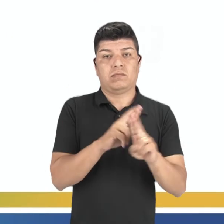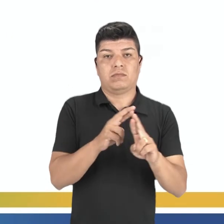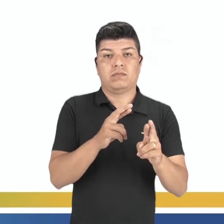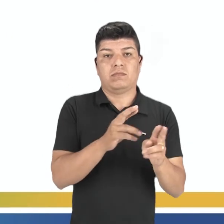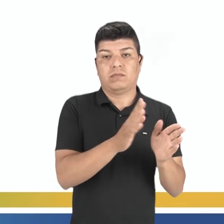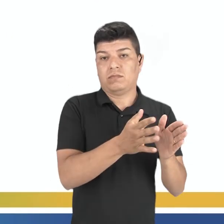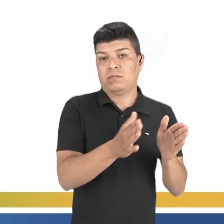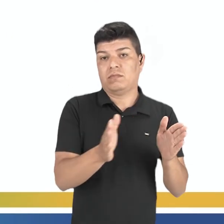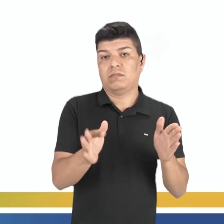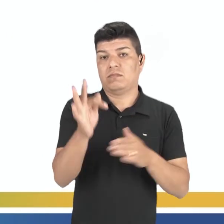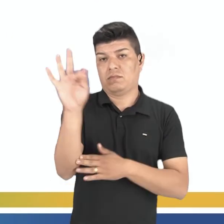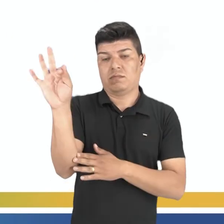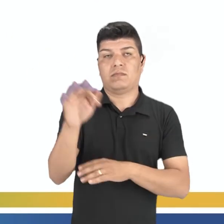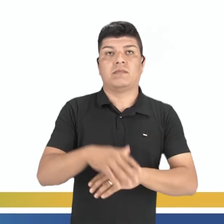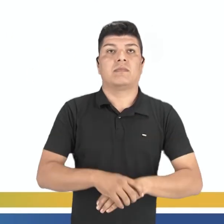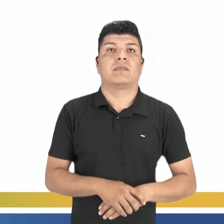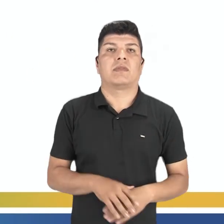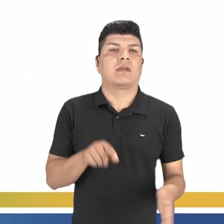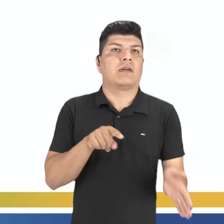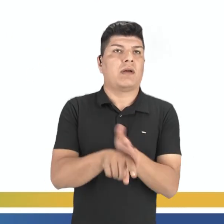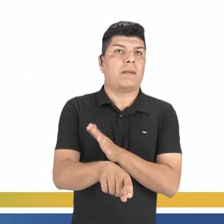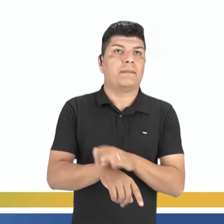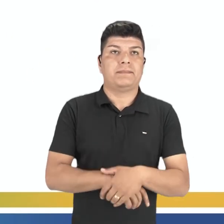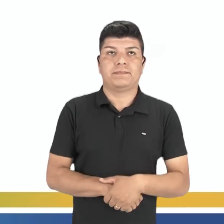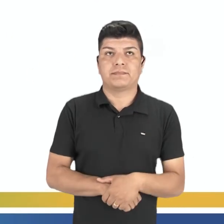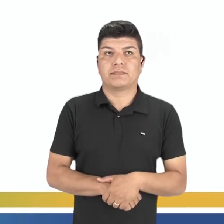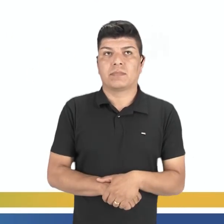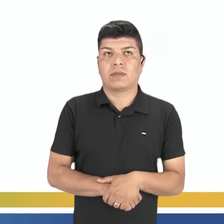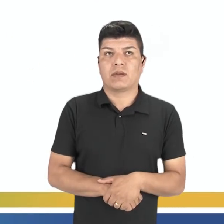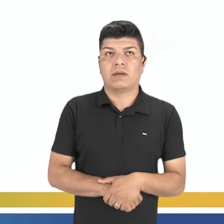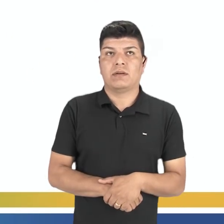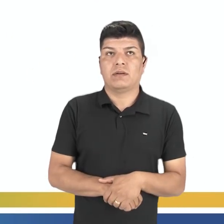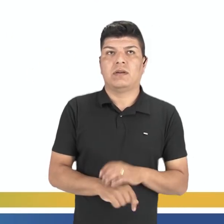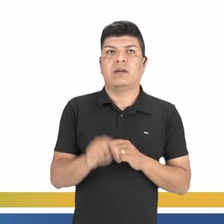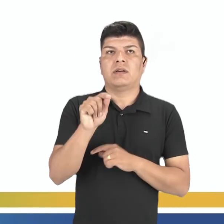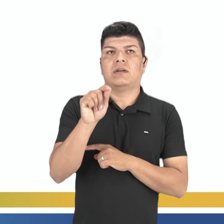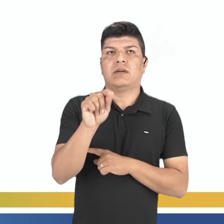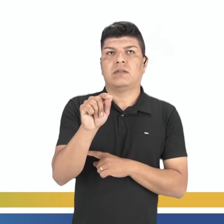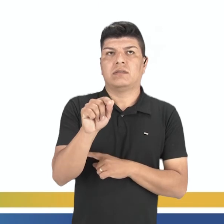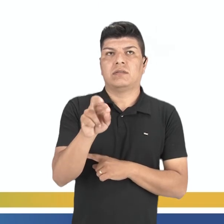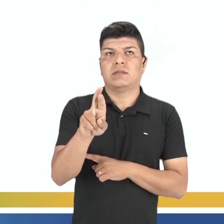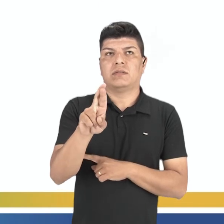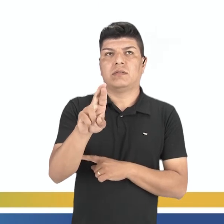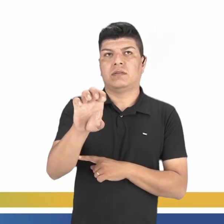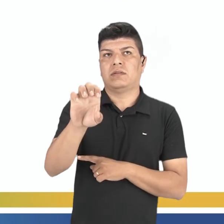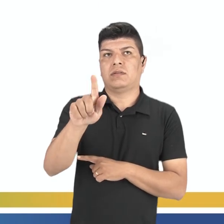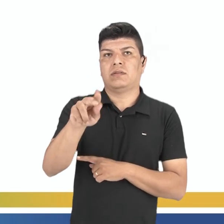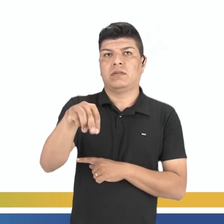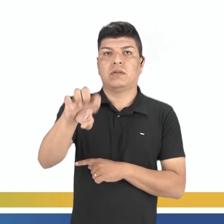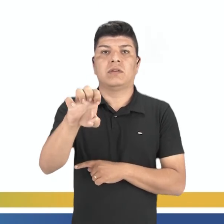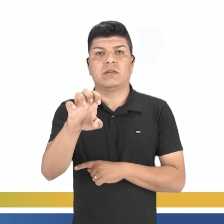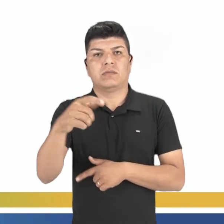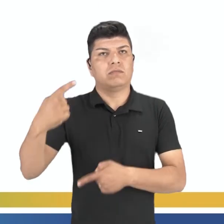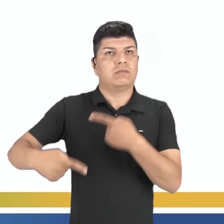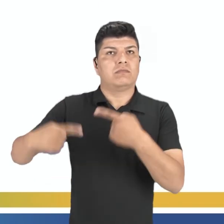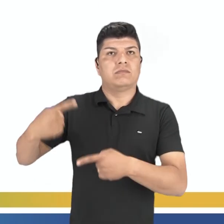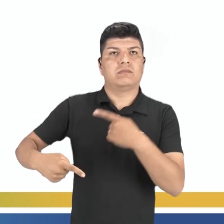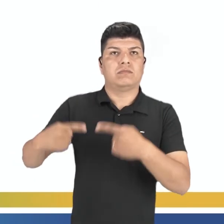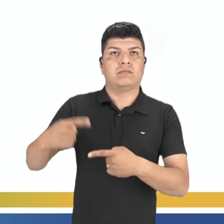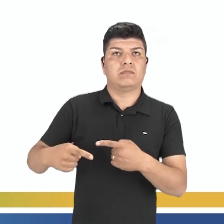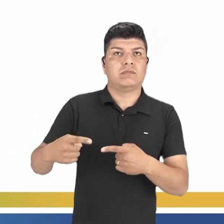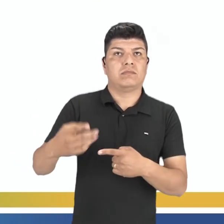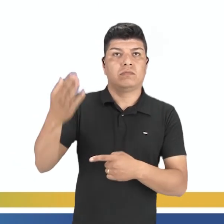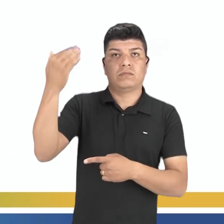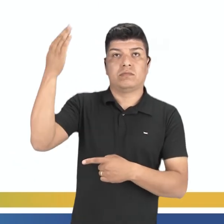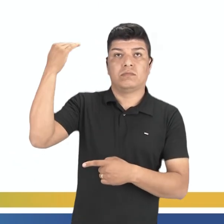um período da França. Vamos lá a pergunta. A que regime político predominante na Idade Moderna Europeia os